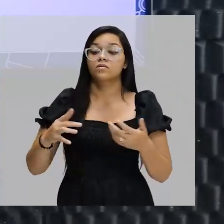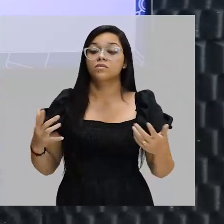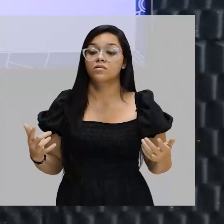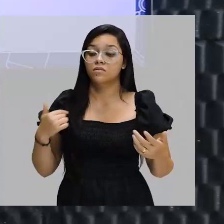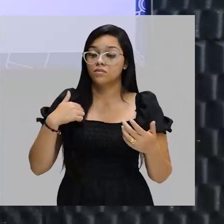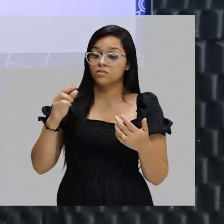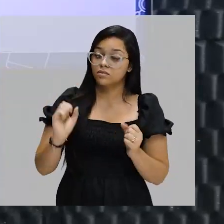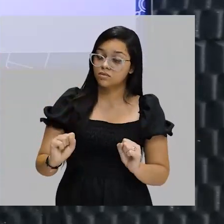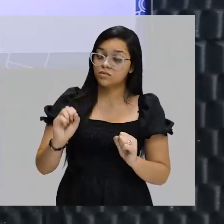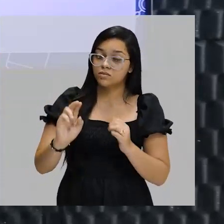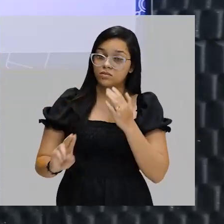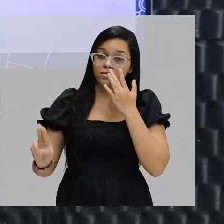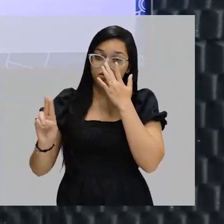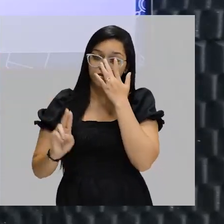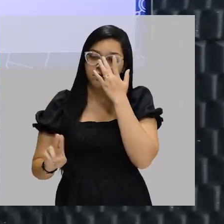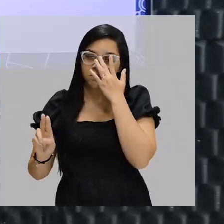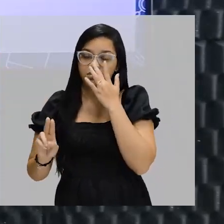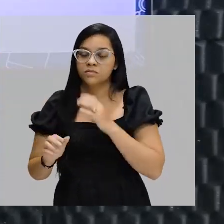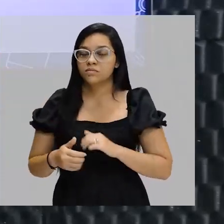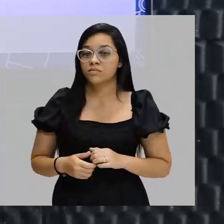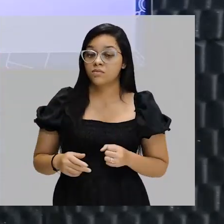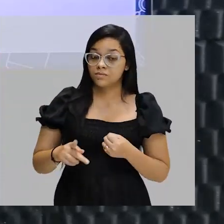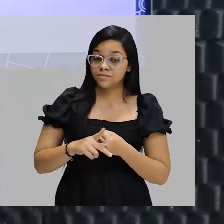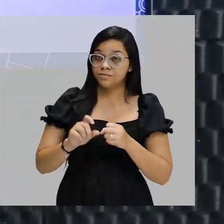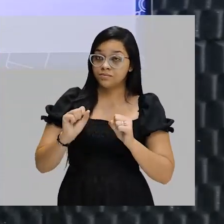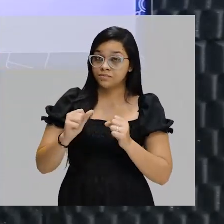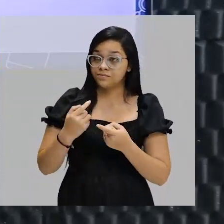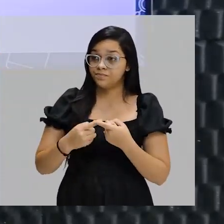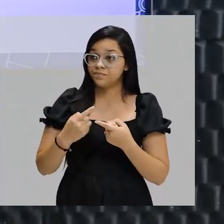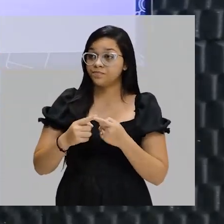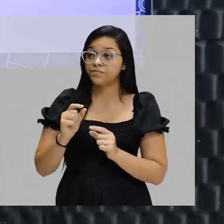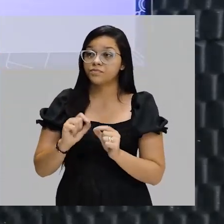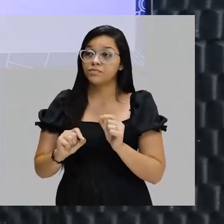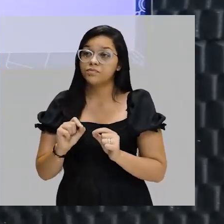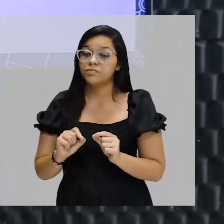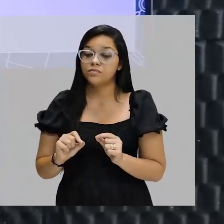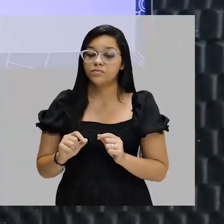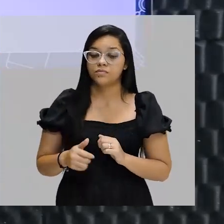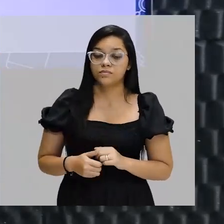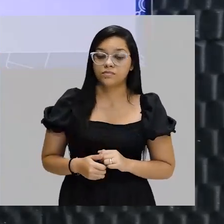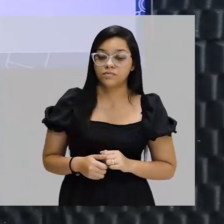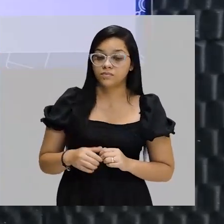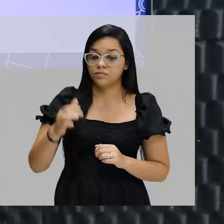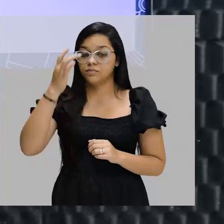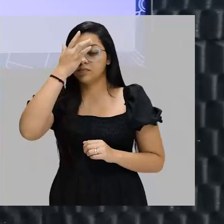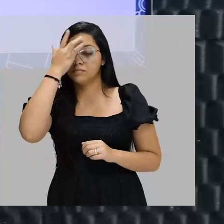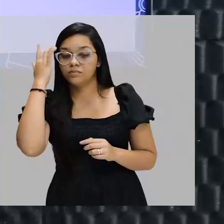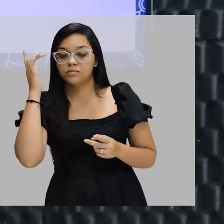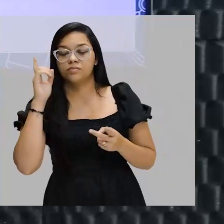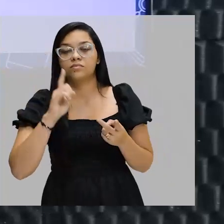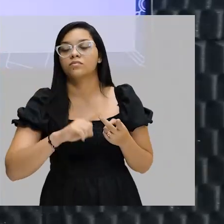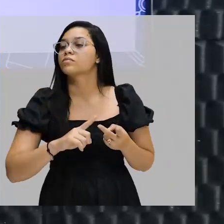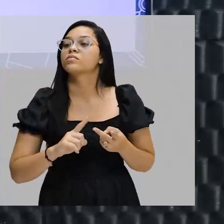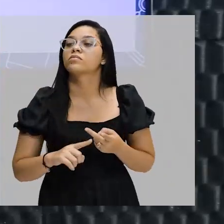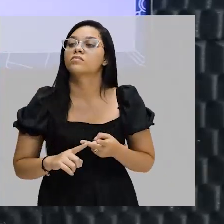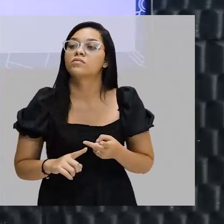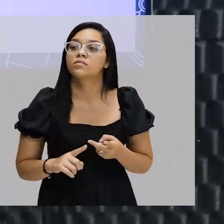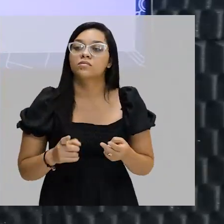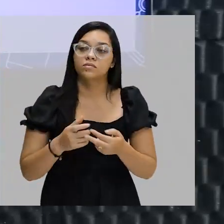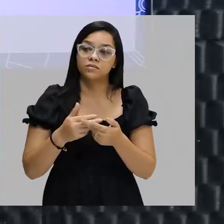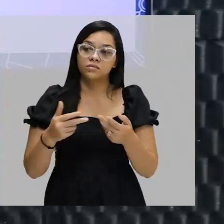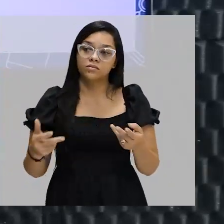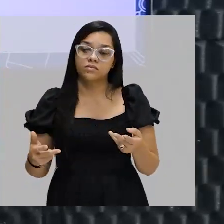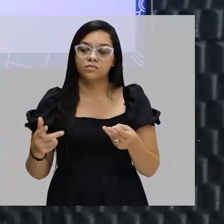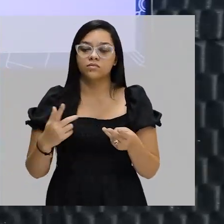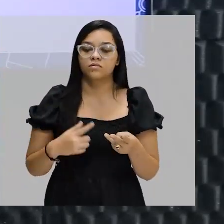pronome eu devo utilizar. O pronome relativo pode se referir, portanto, a person, que é uma pessoa, a thing, que é uma